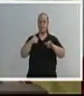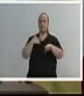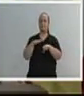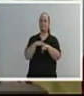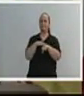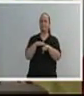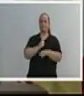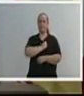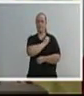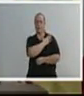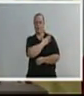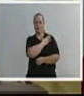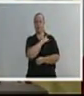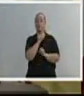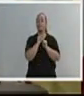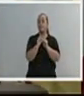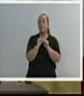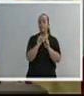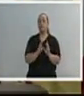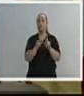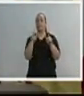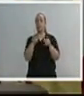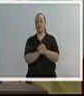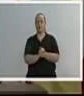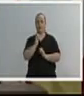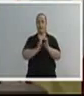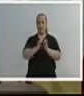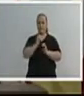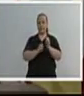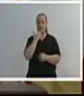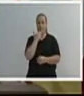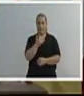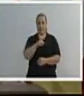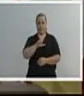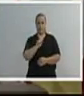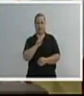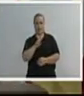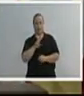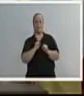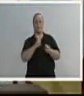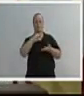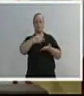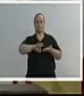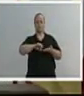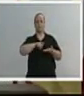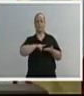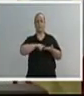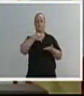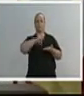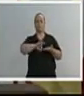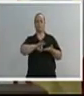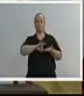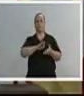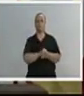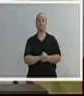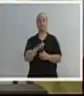diferente. A empresa que vem pedir halal, ela assina um termo, Célio. Ela assina um termo e o que, que ocorre? Se ela